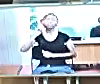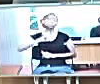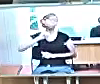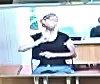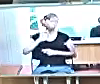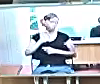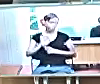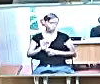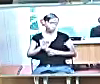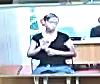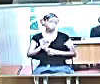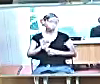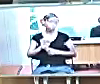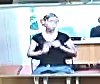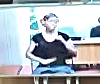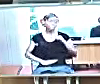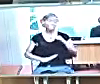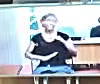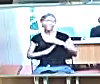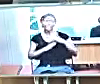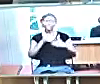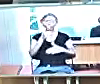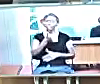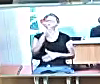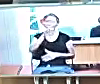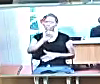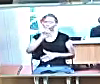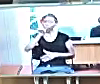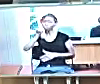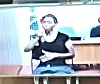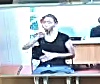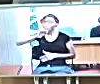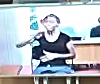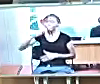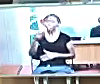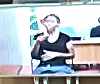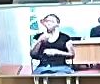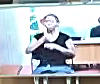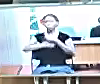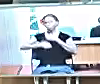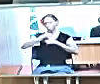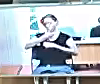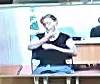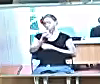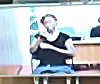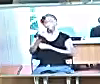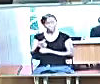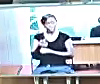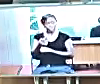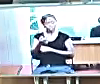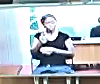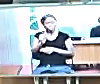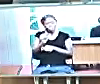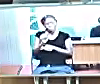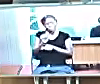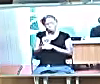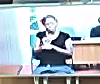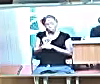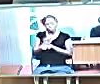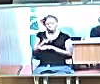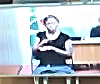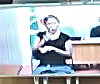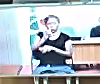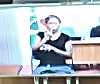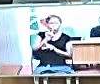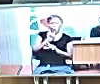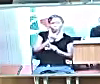a 109 bilhões em 2017 é e ele recuou um pouco né para em 2016